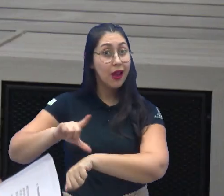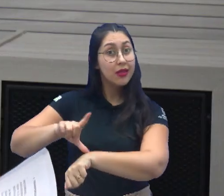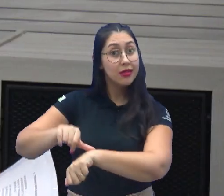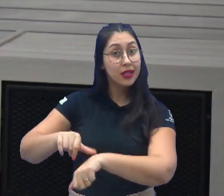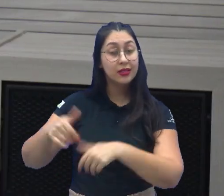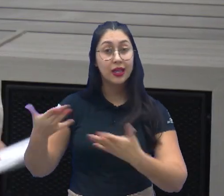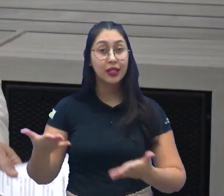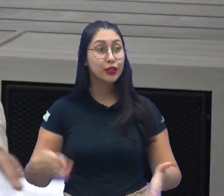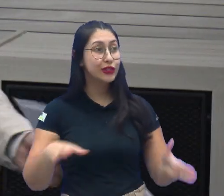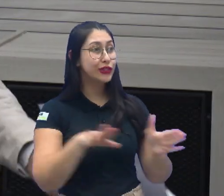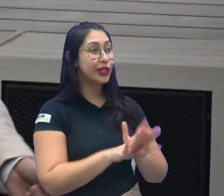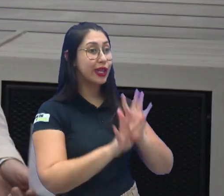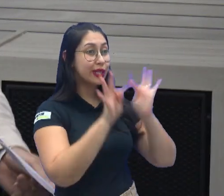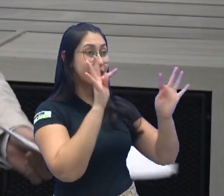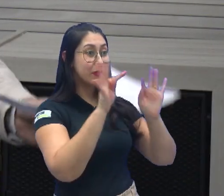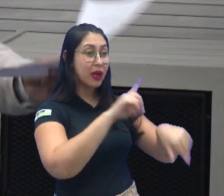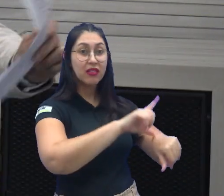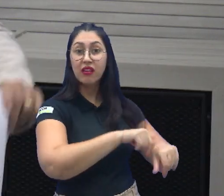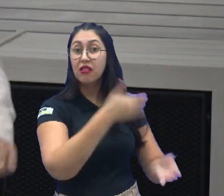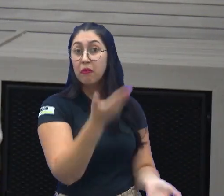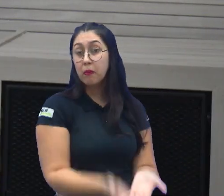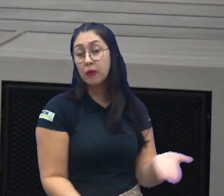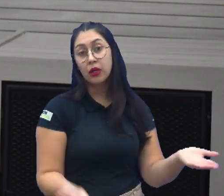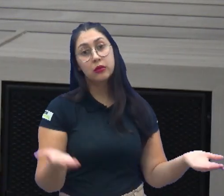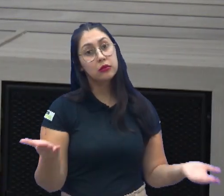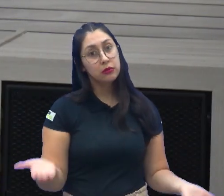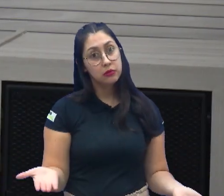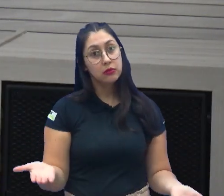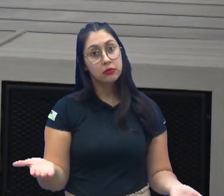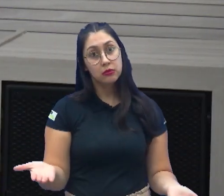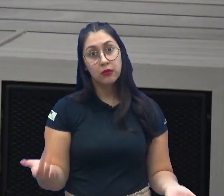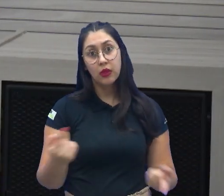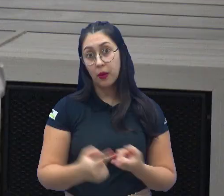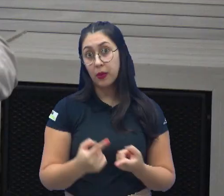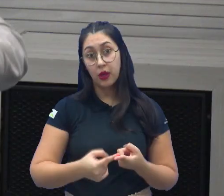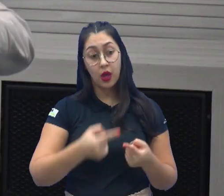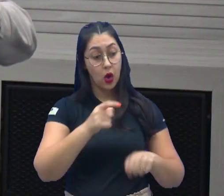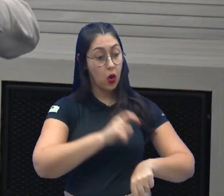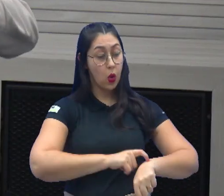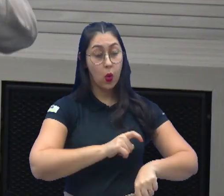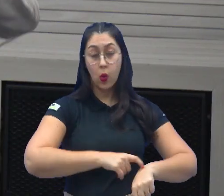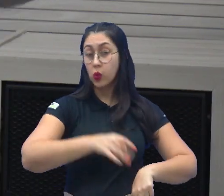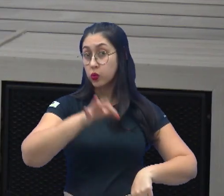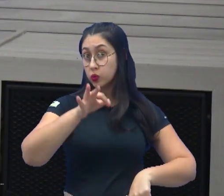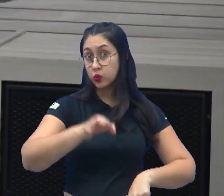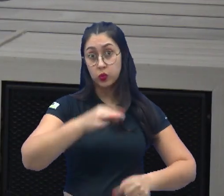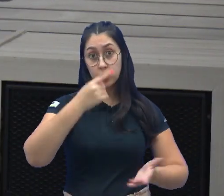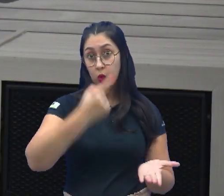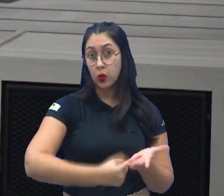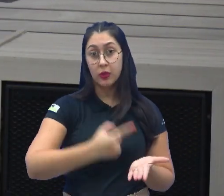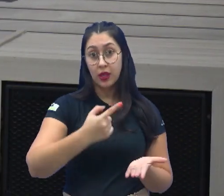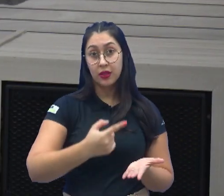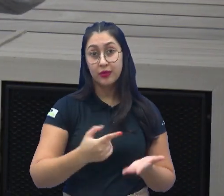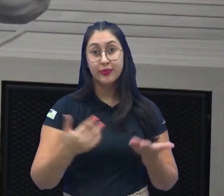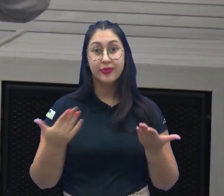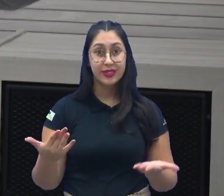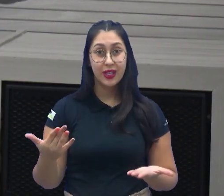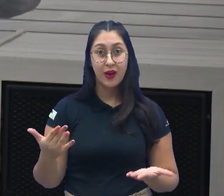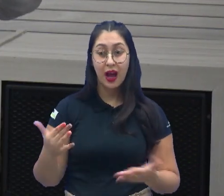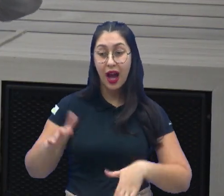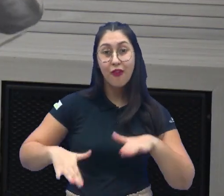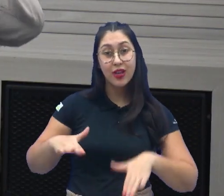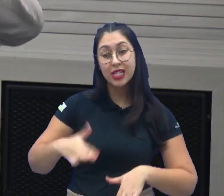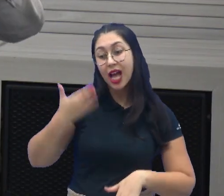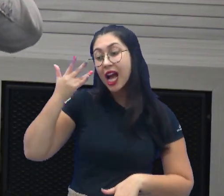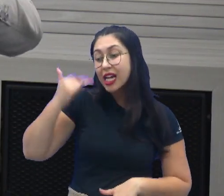perde. Terapia não consegue fazer, porque já tem um outro paciente. Então, aquele degrau que a criança estava subindo, o adolescente